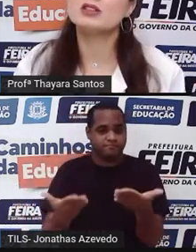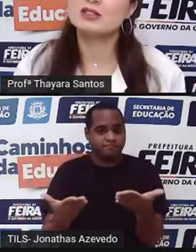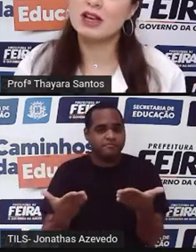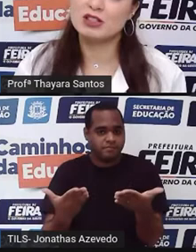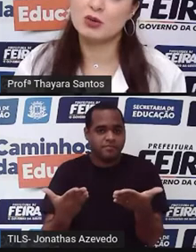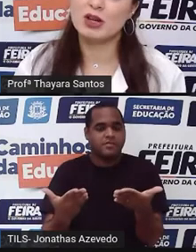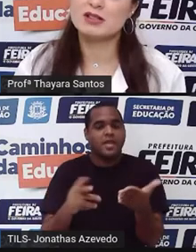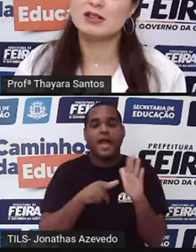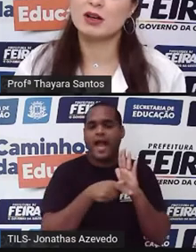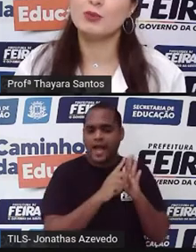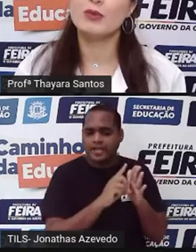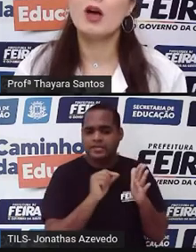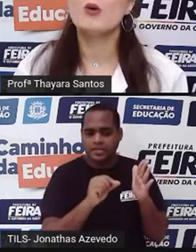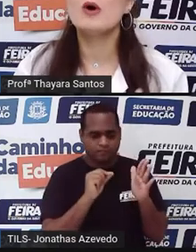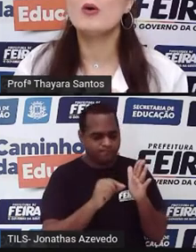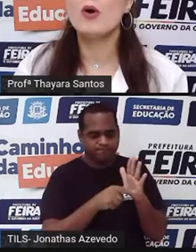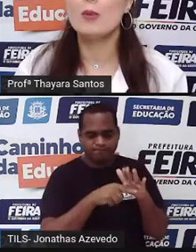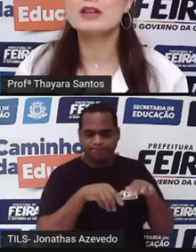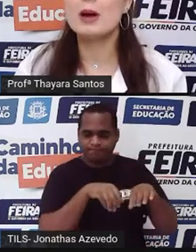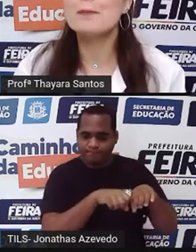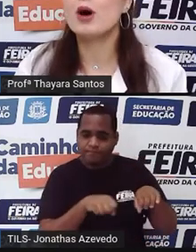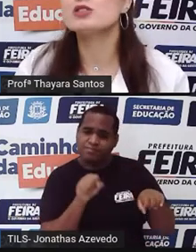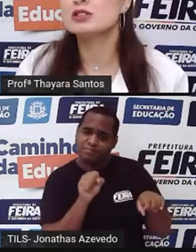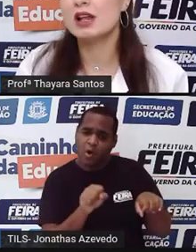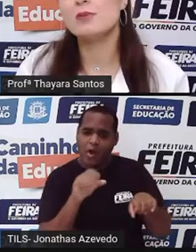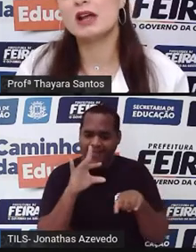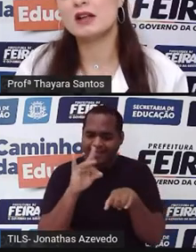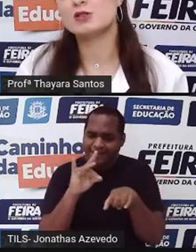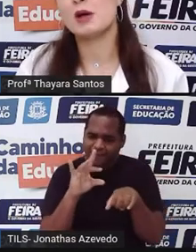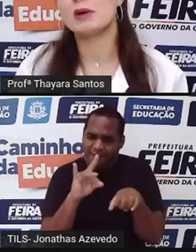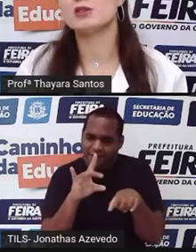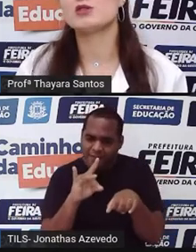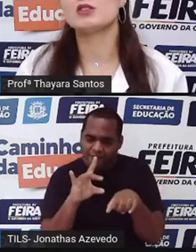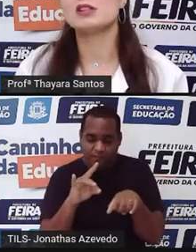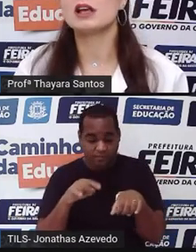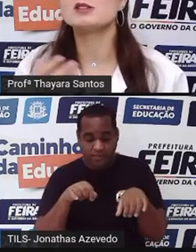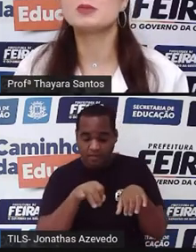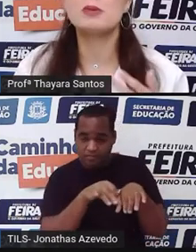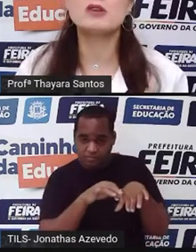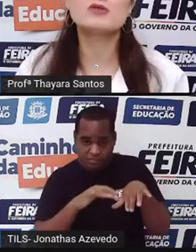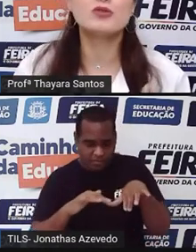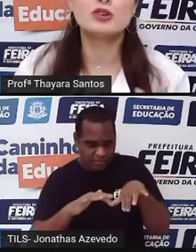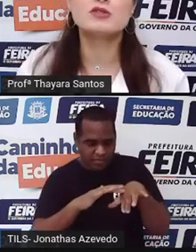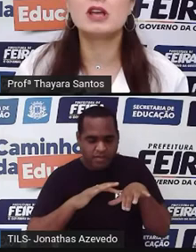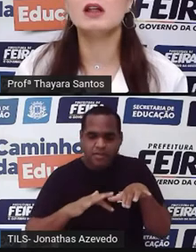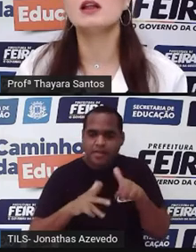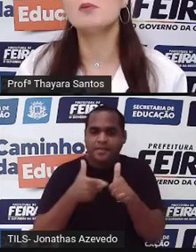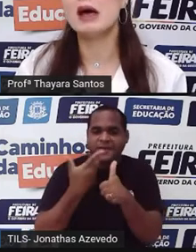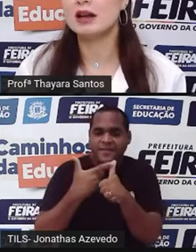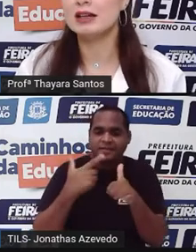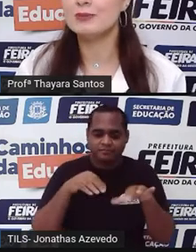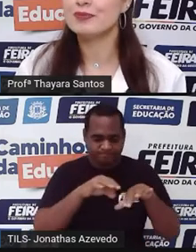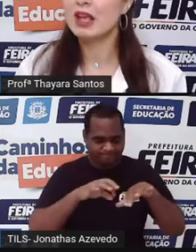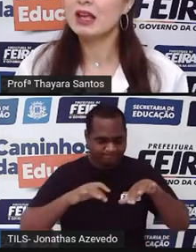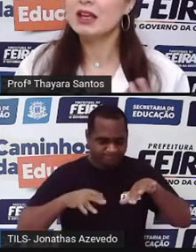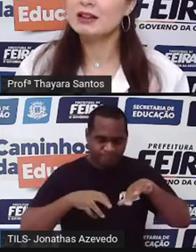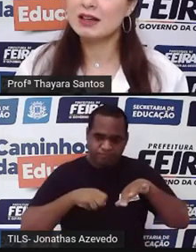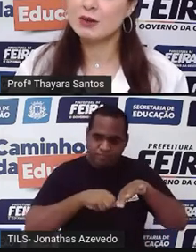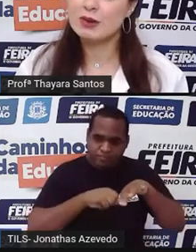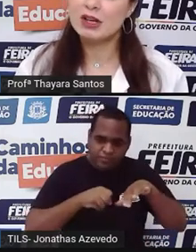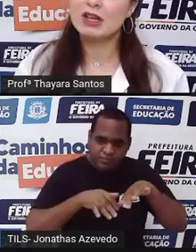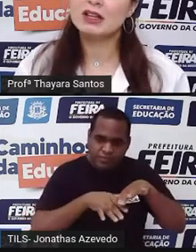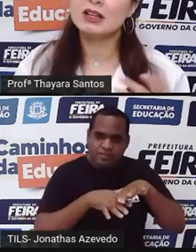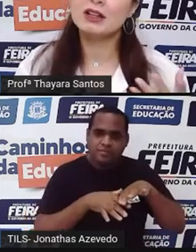que mesmo antes da ejaculação um homem já pode ter liberado espermatozoides naqueles primeiros cuidados querem libera ali